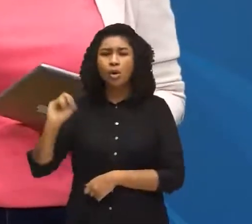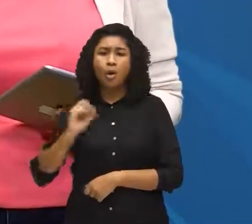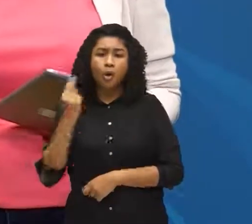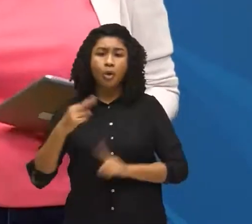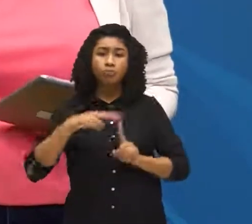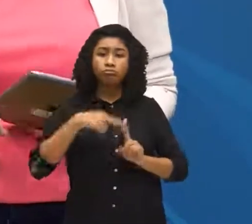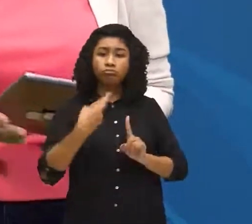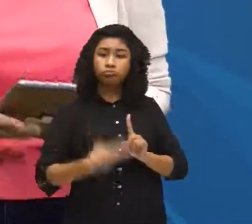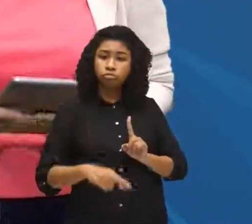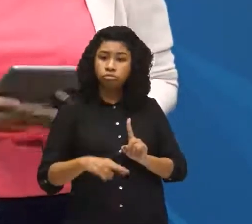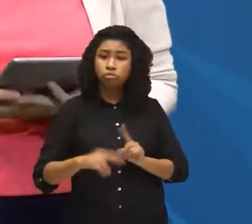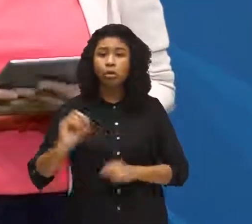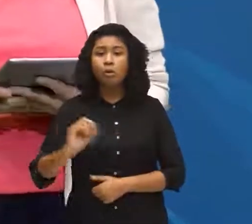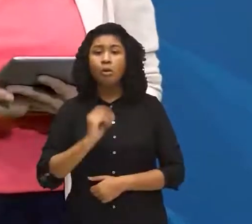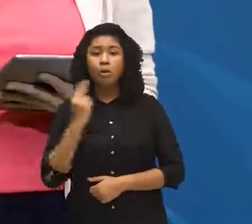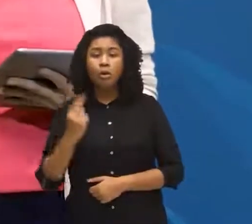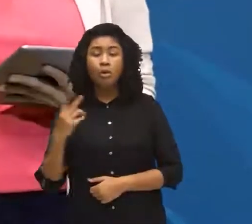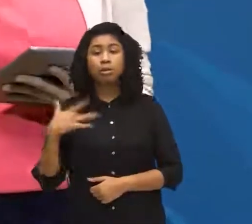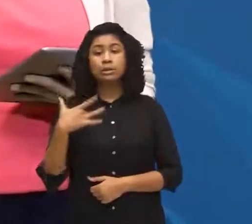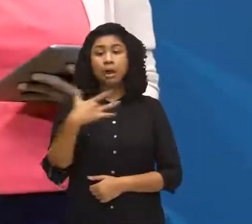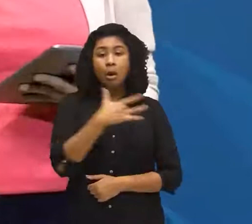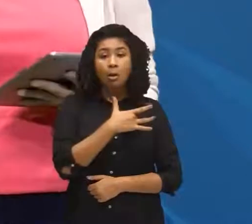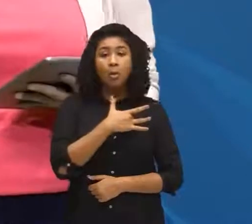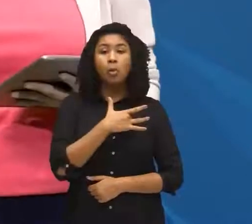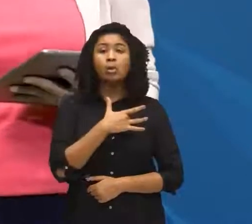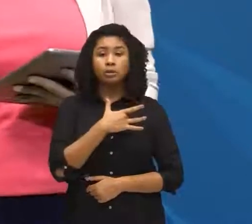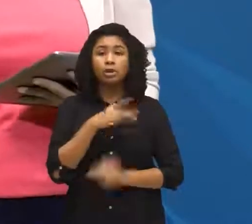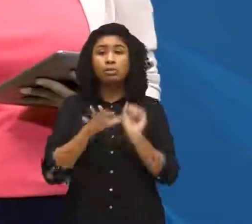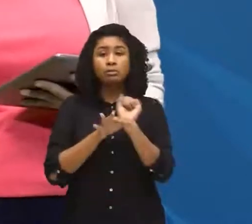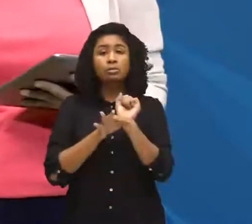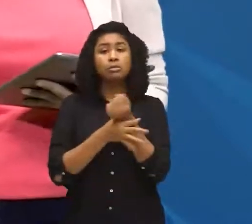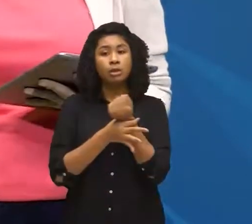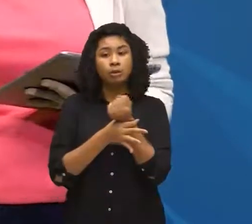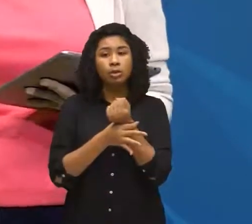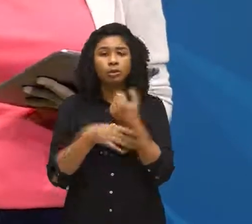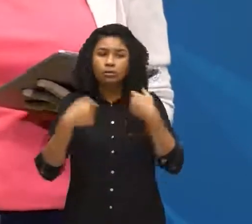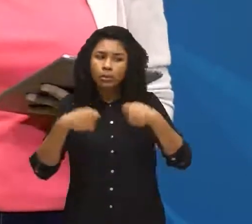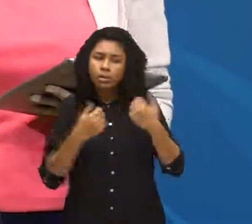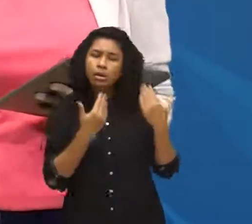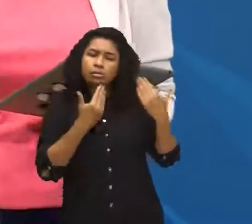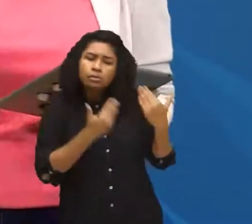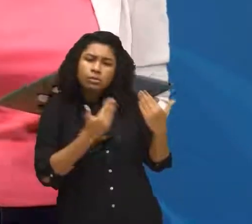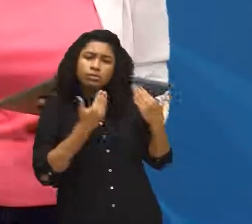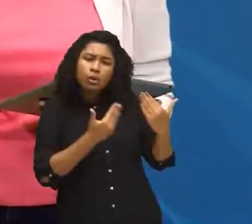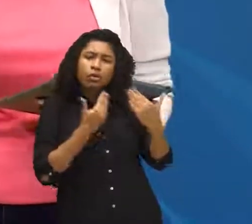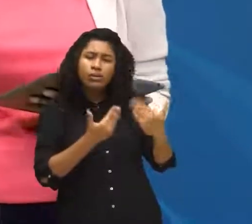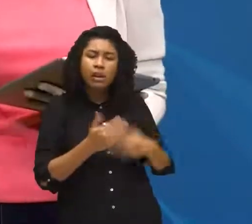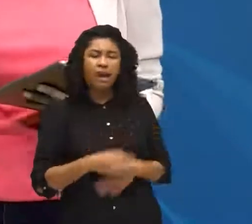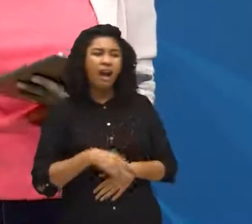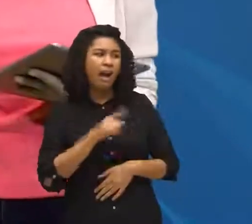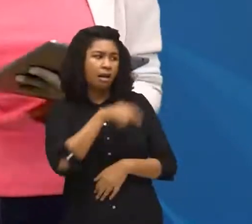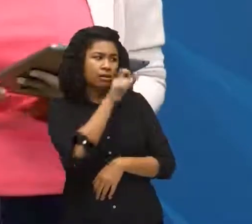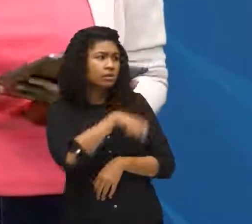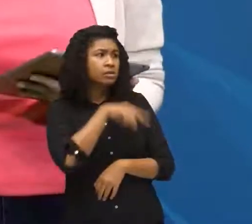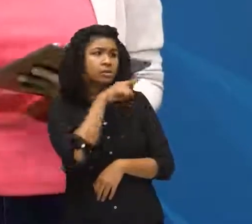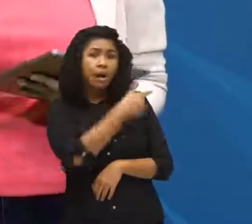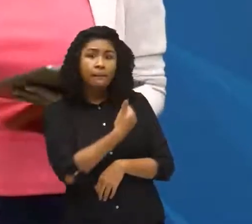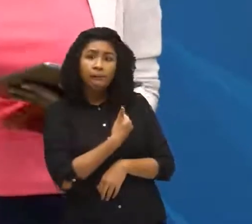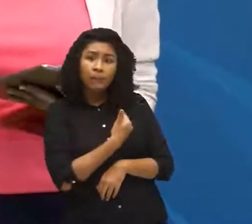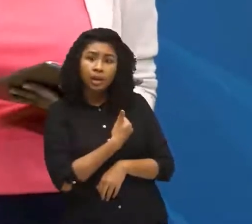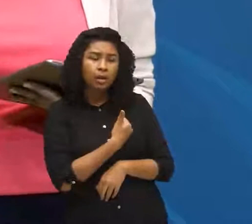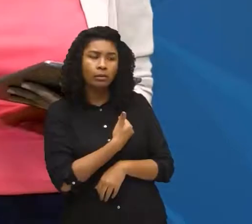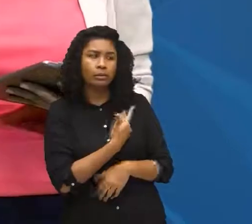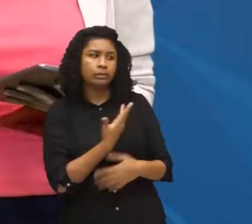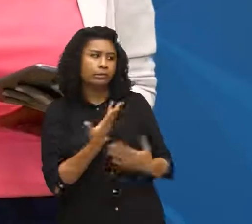Também ali a questão da saúde, de segurança. Vamos duvidar, tá? Não é porque é seu amigo, é seu parente, que